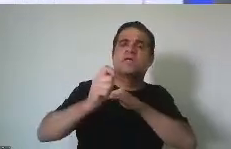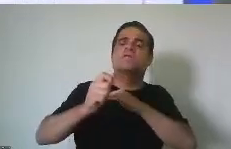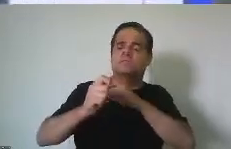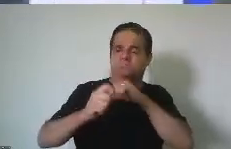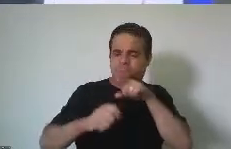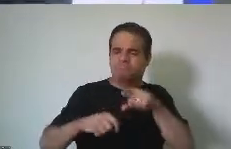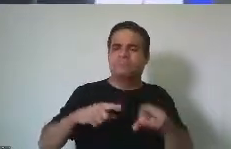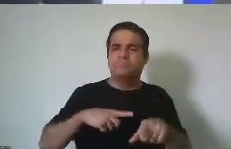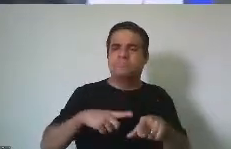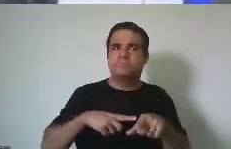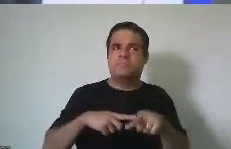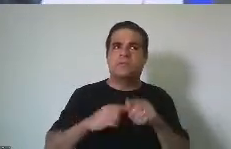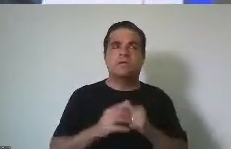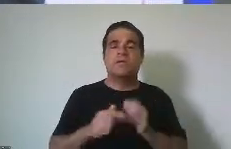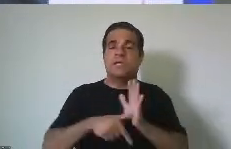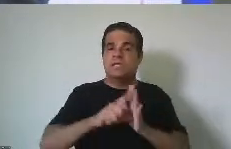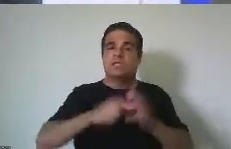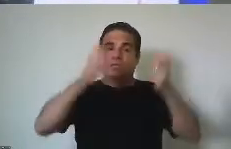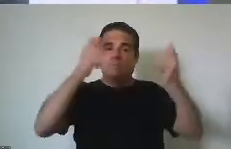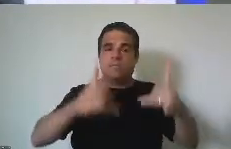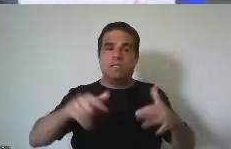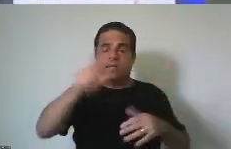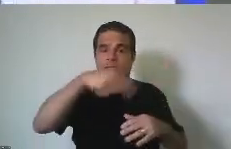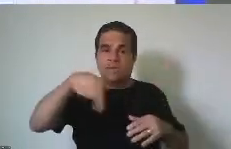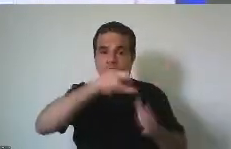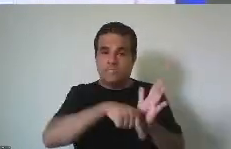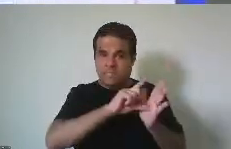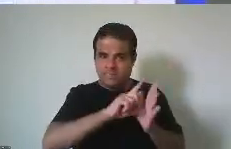que mencionei para vocês anteriormente